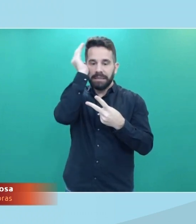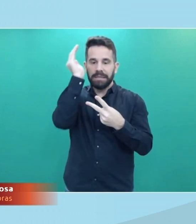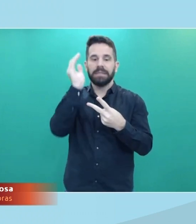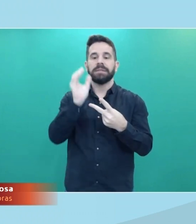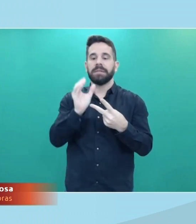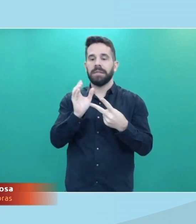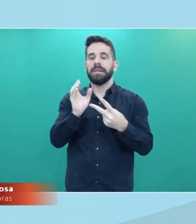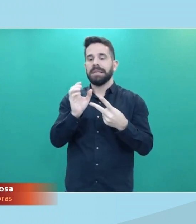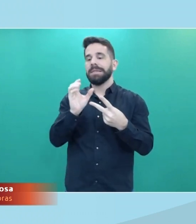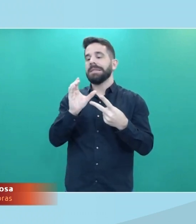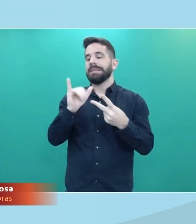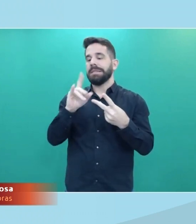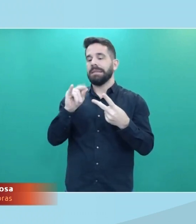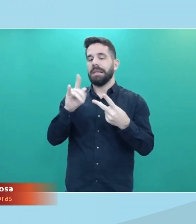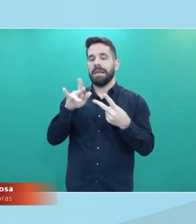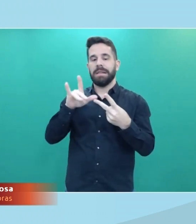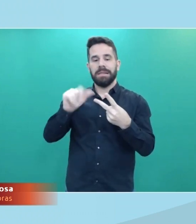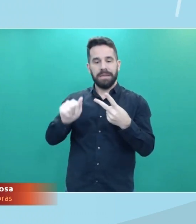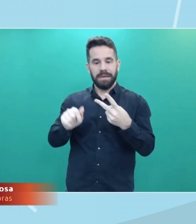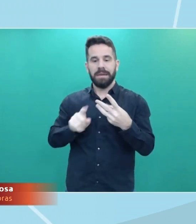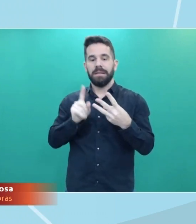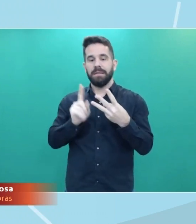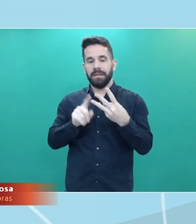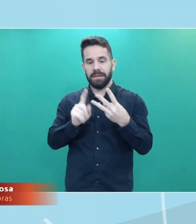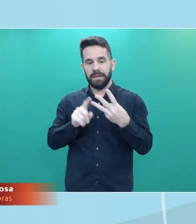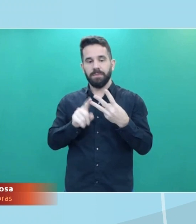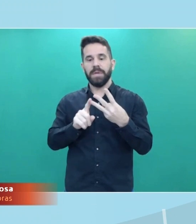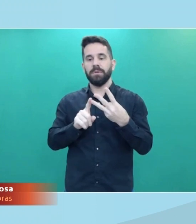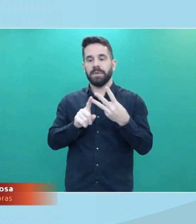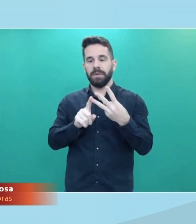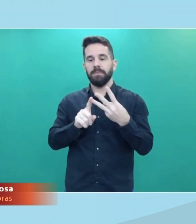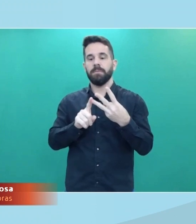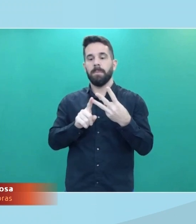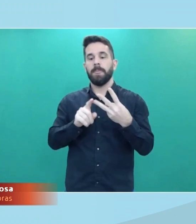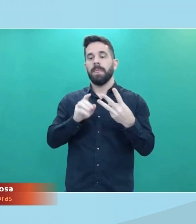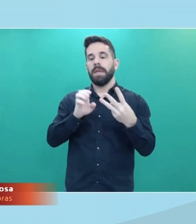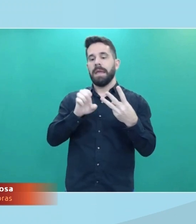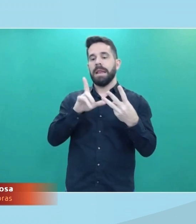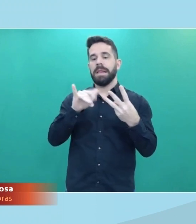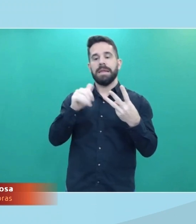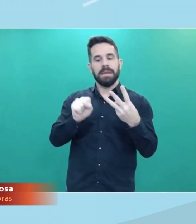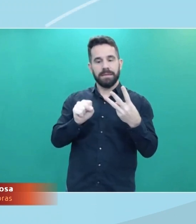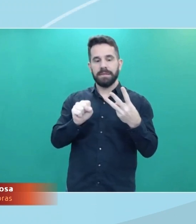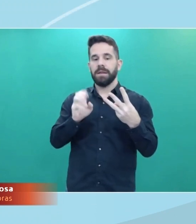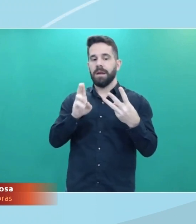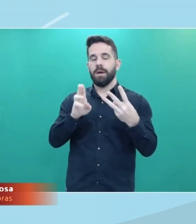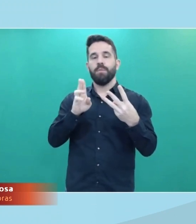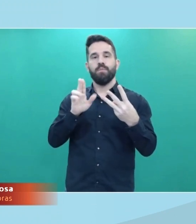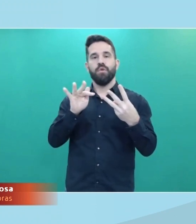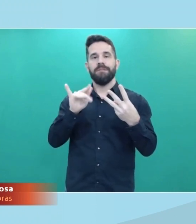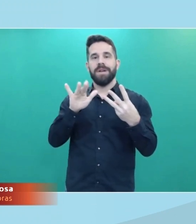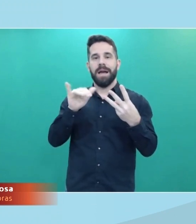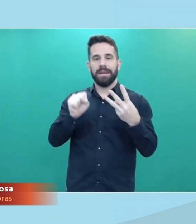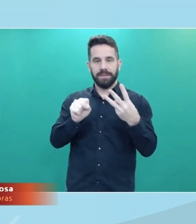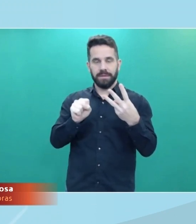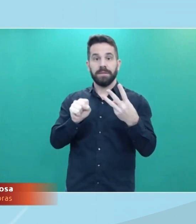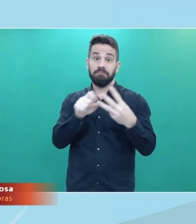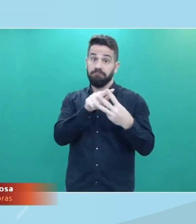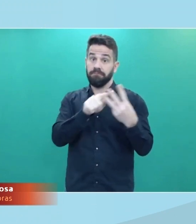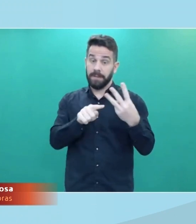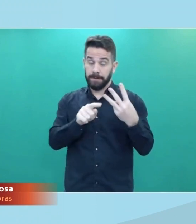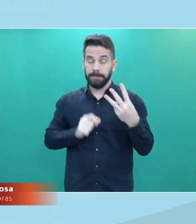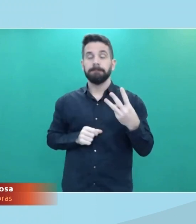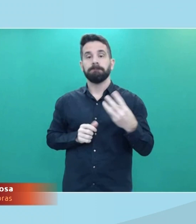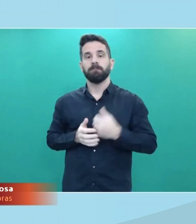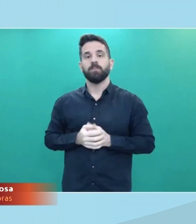capital. E as minhas 2 últimas dicas são sobre cultura. A primeira é para quem gosta de artes